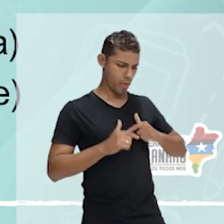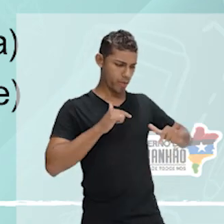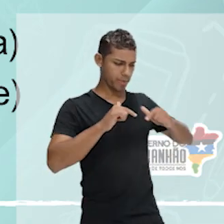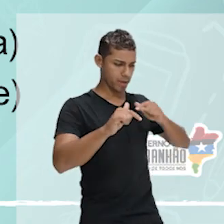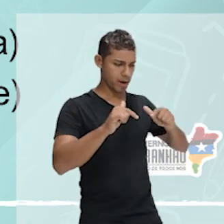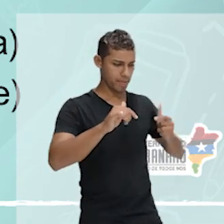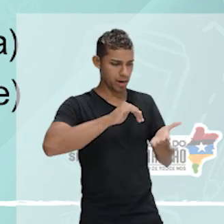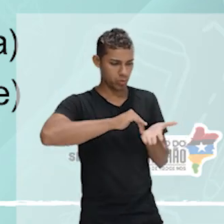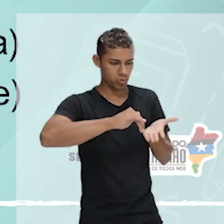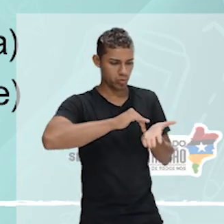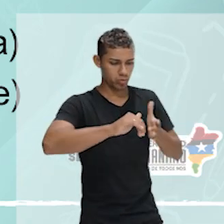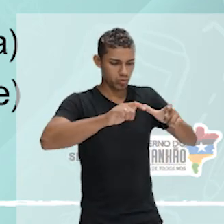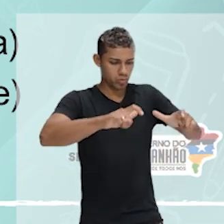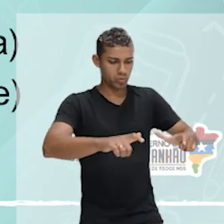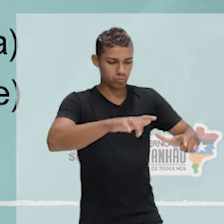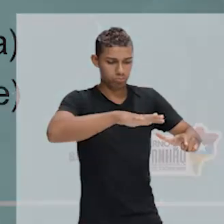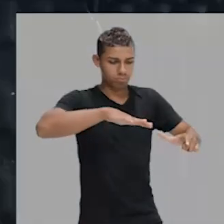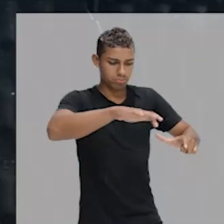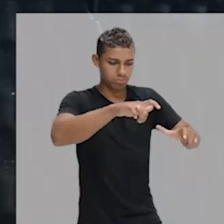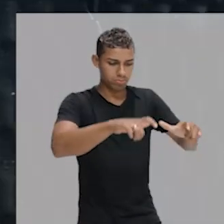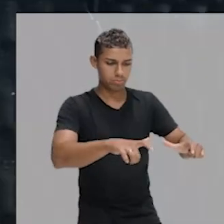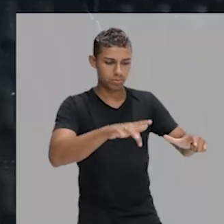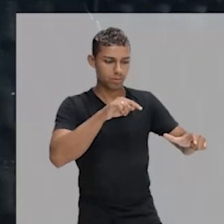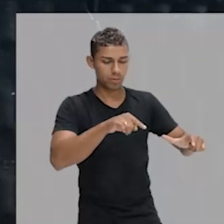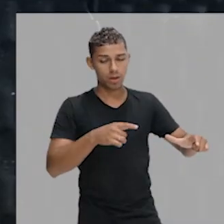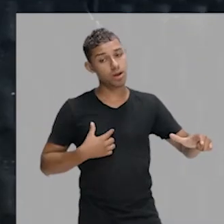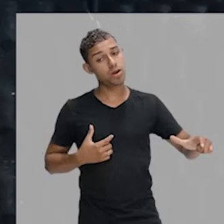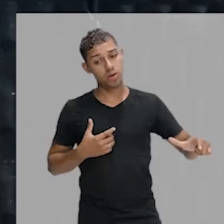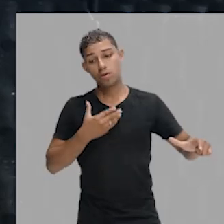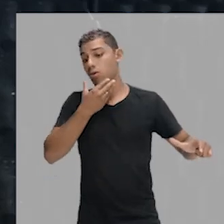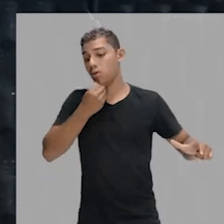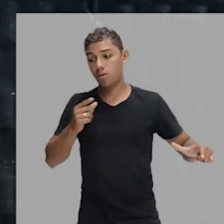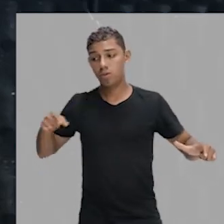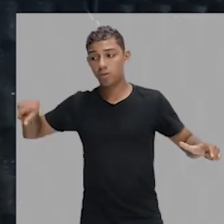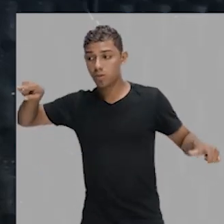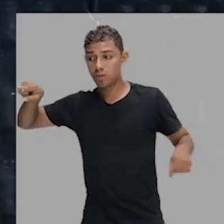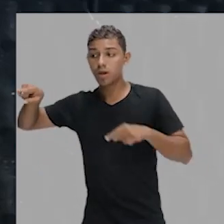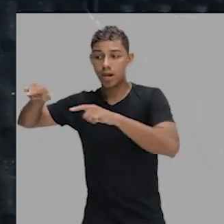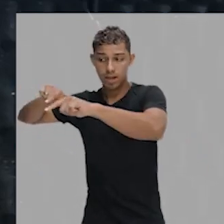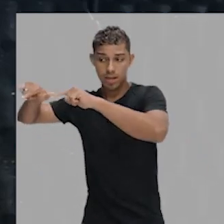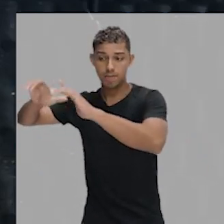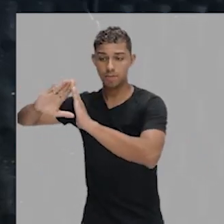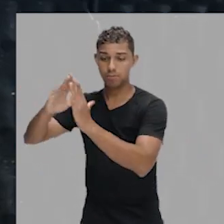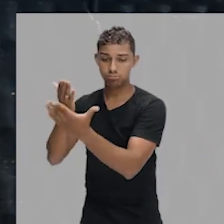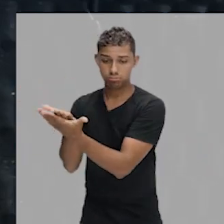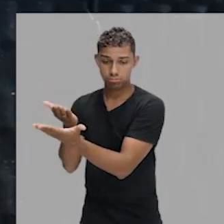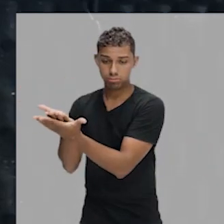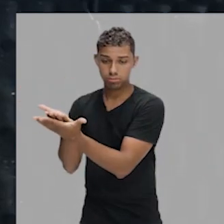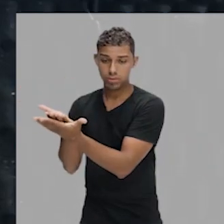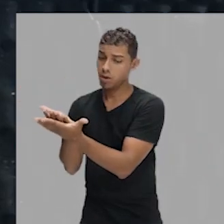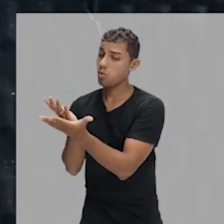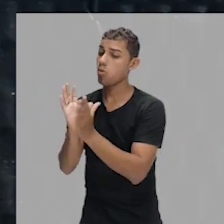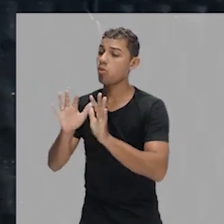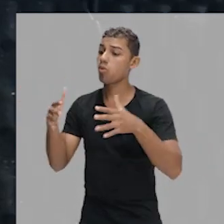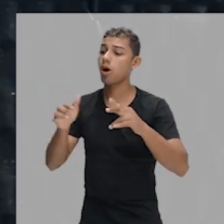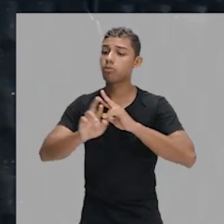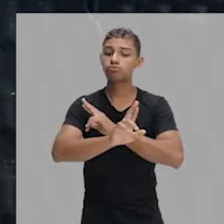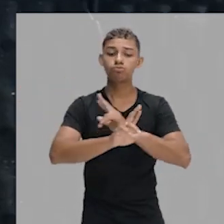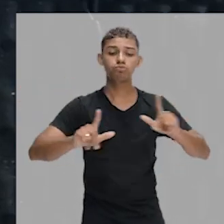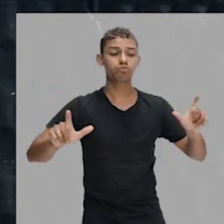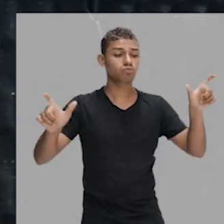escritório. He works in the school. Ele trabalha na escola. Qual a diferença? Eu